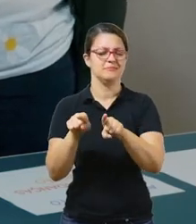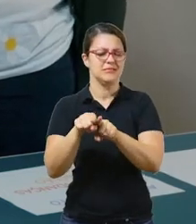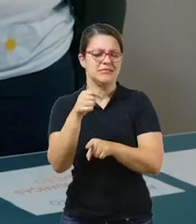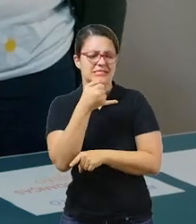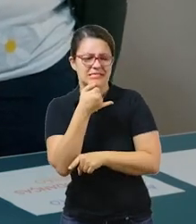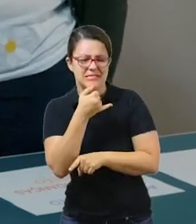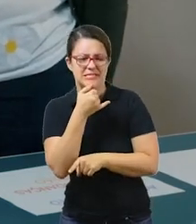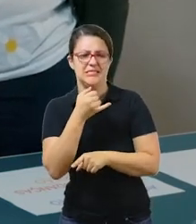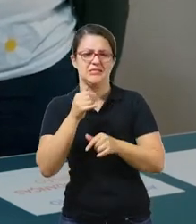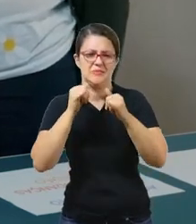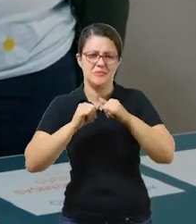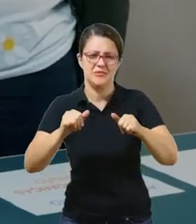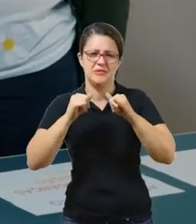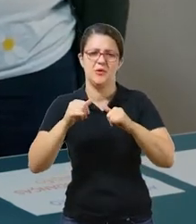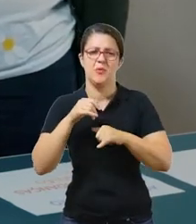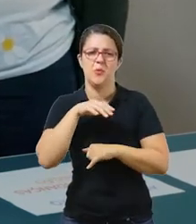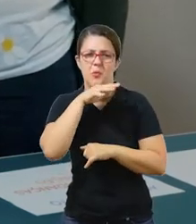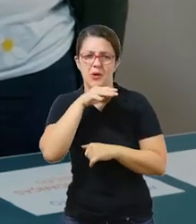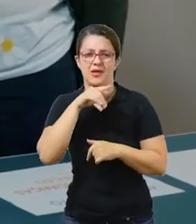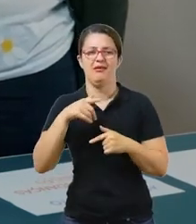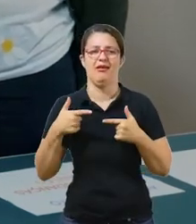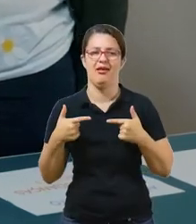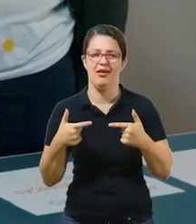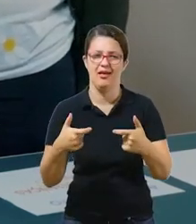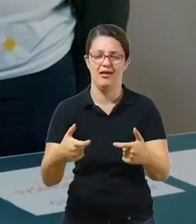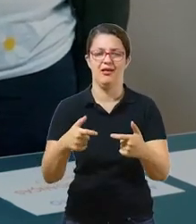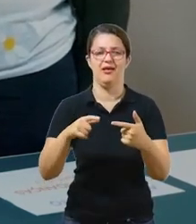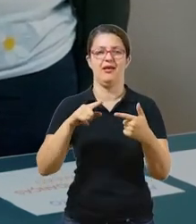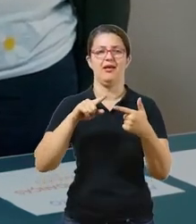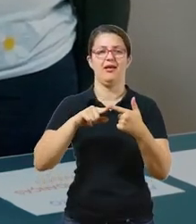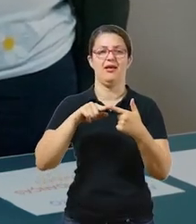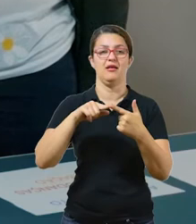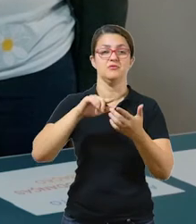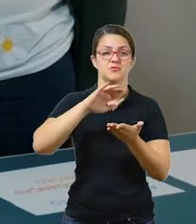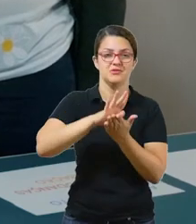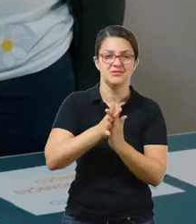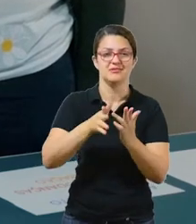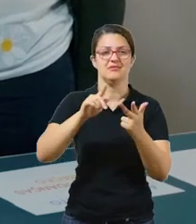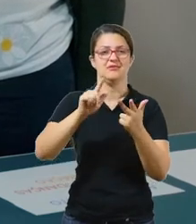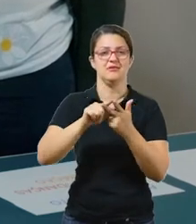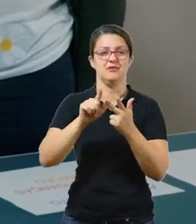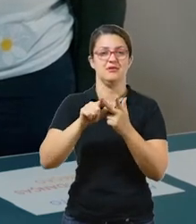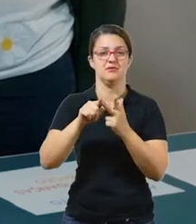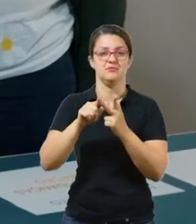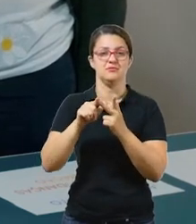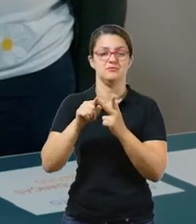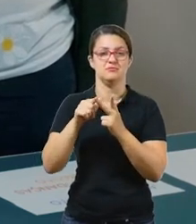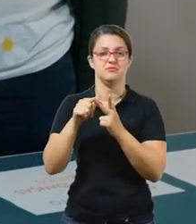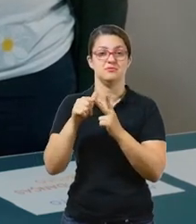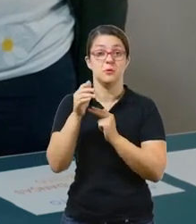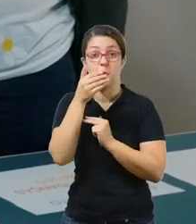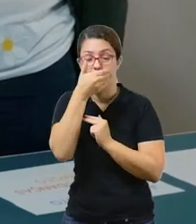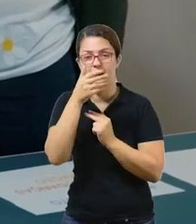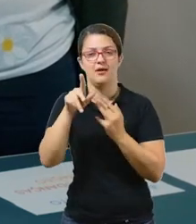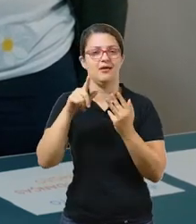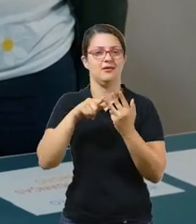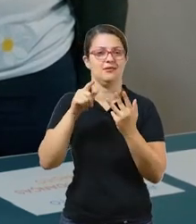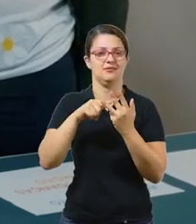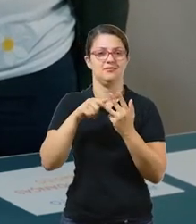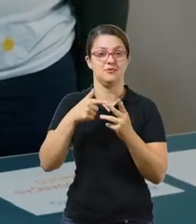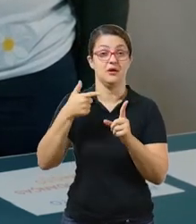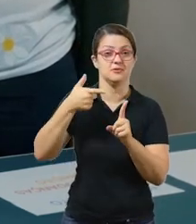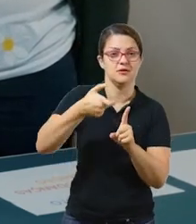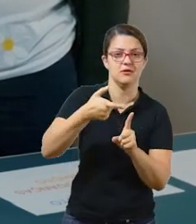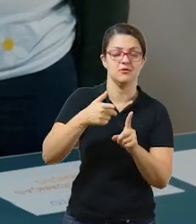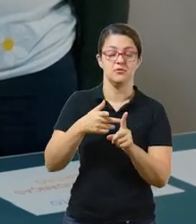guerras, assaltos, desastres, pobreza, sequestros e tanta violência. O homem já sabe ir à